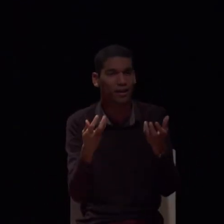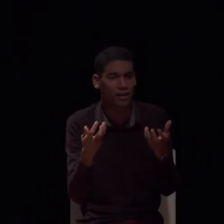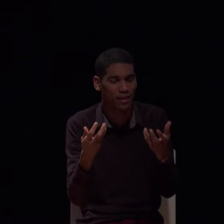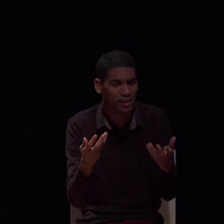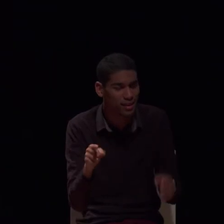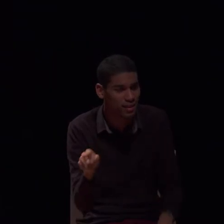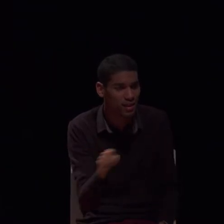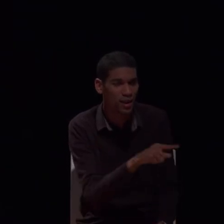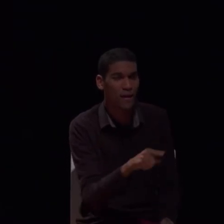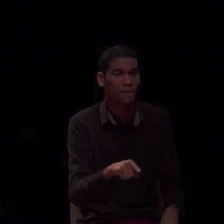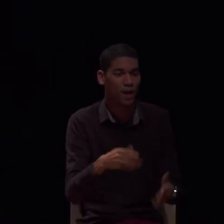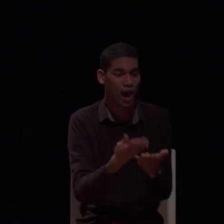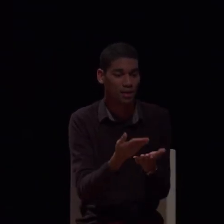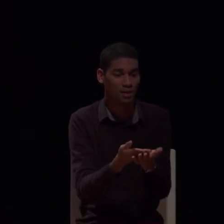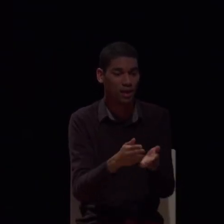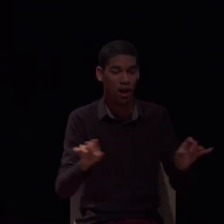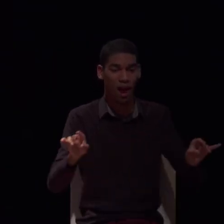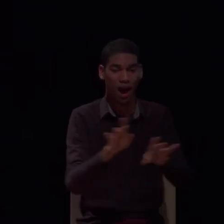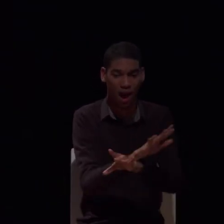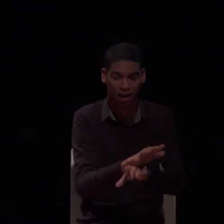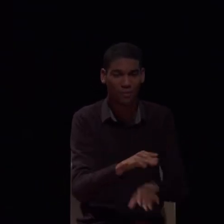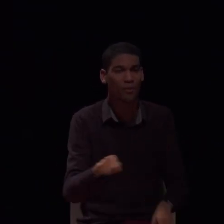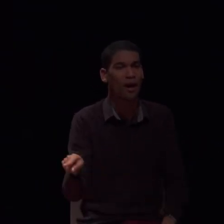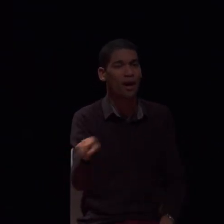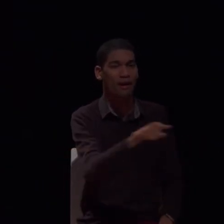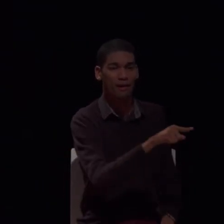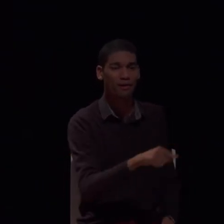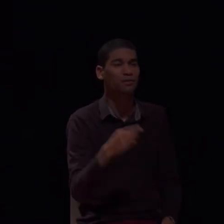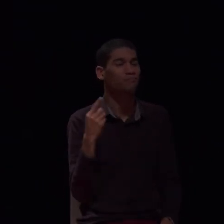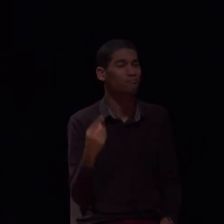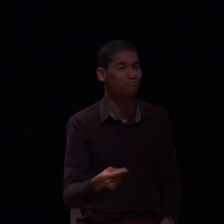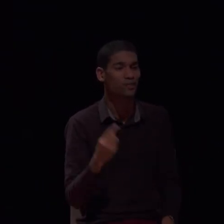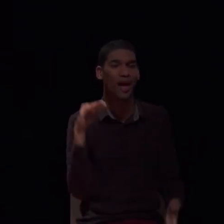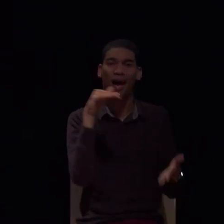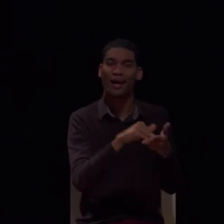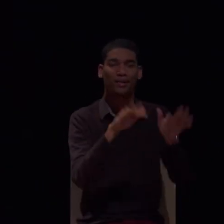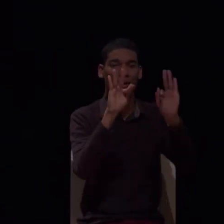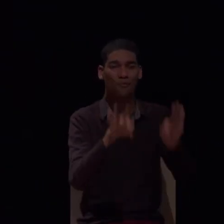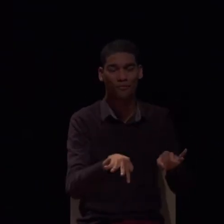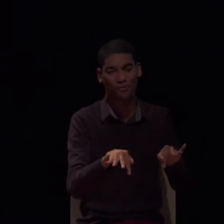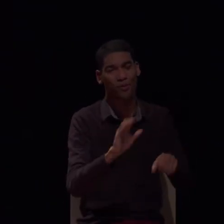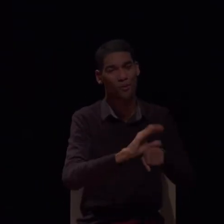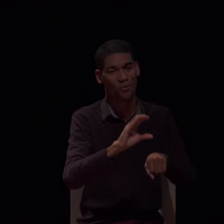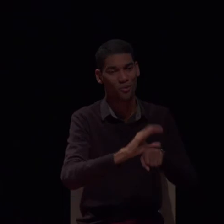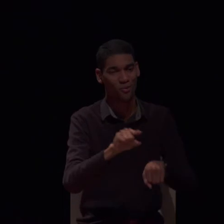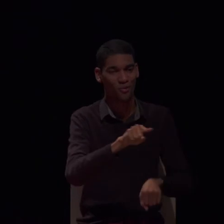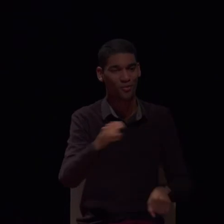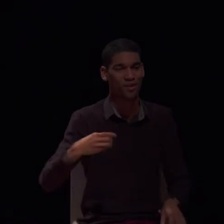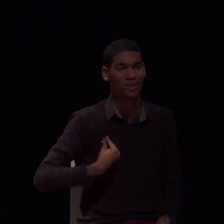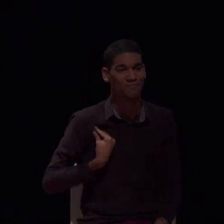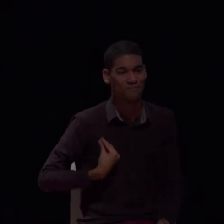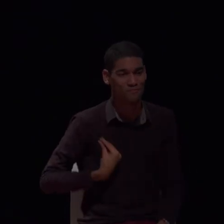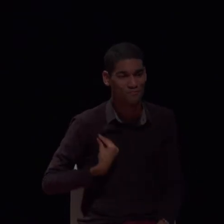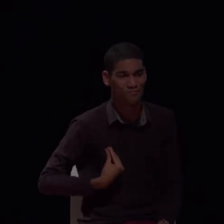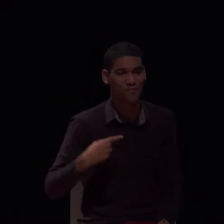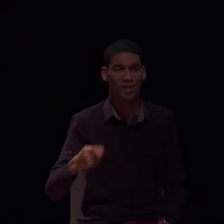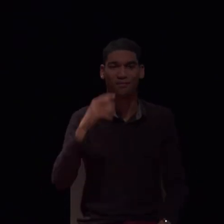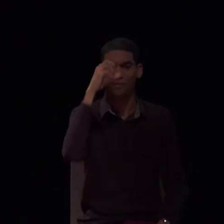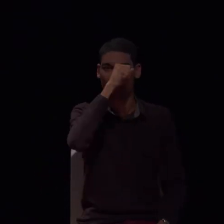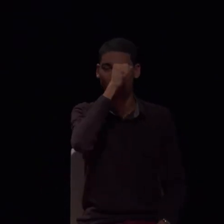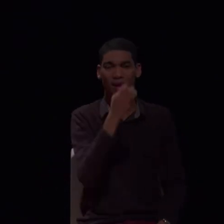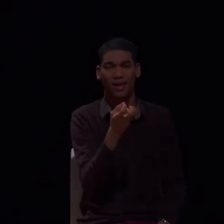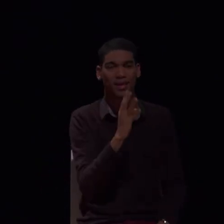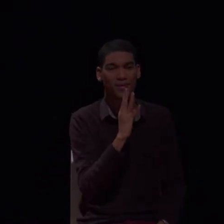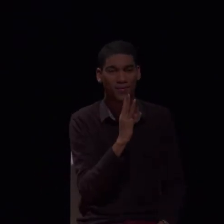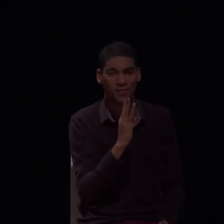da aula decidiram ficar e ficaram até o final e é uma experiência que pra gente sobretudo pra solange que fez